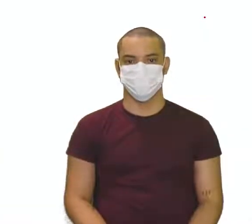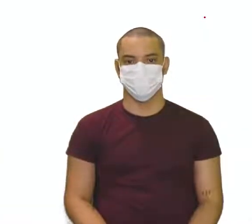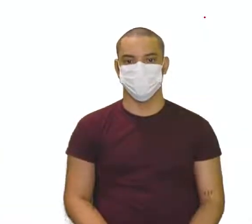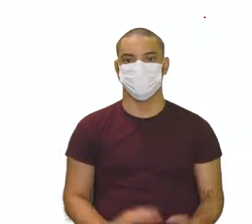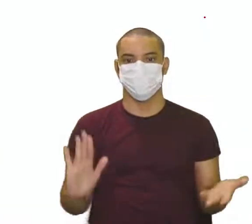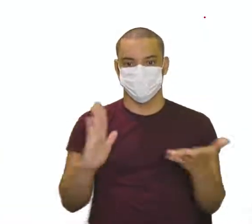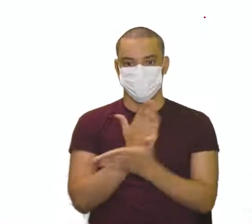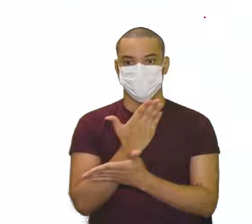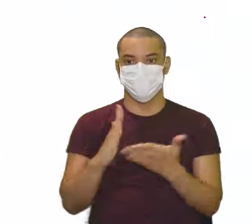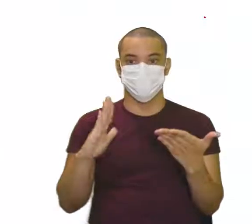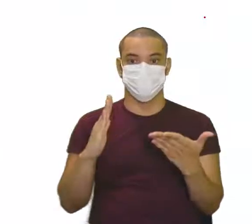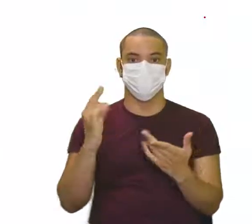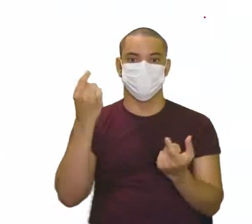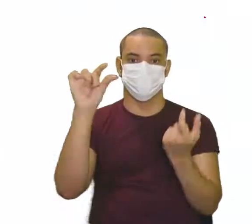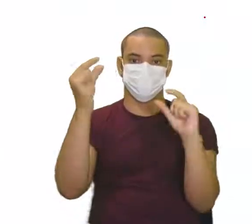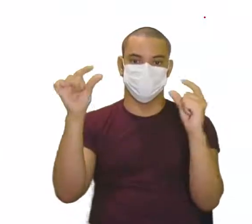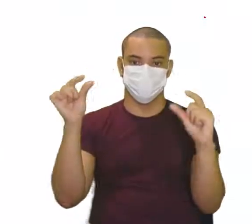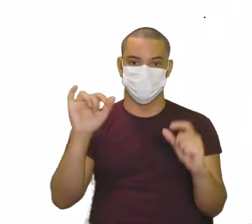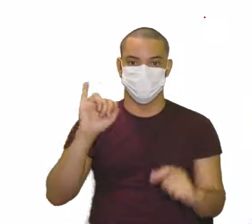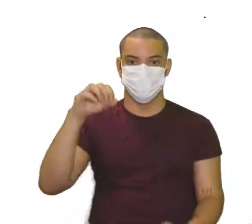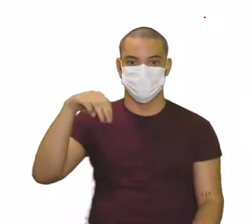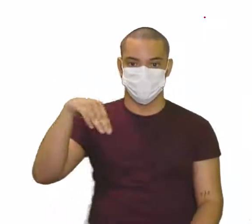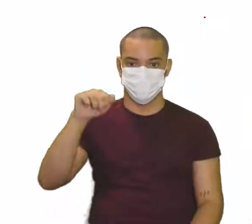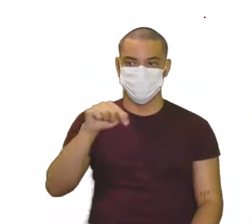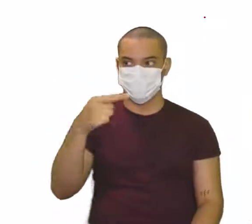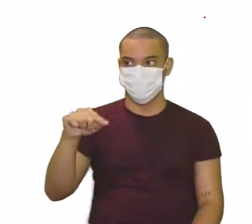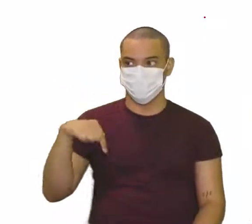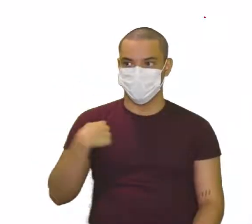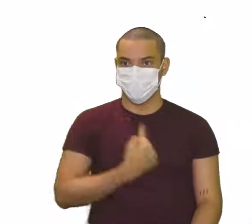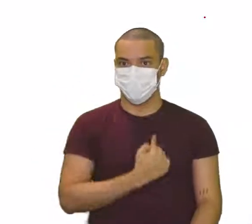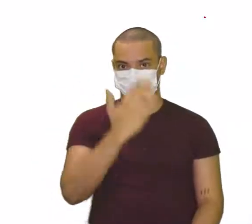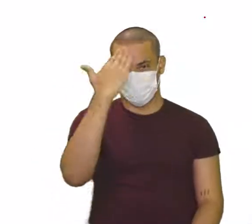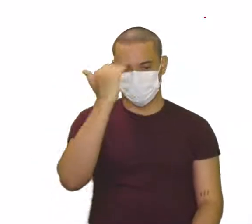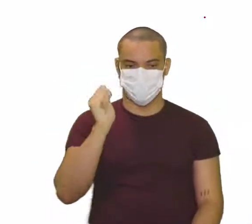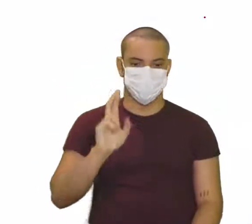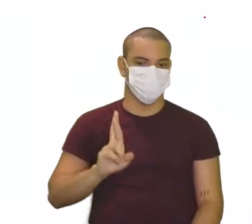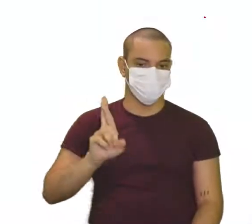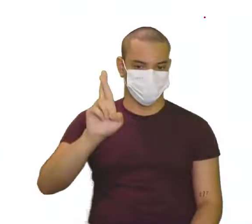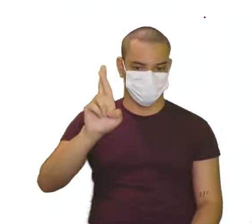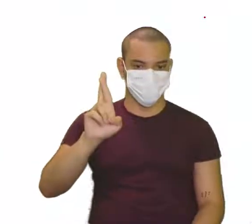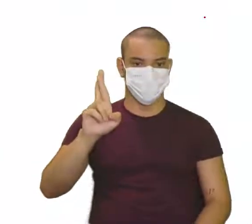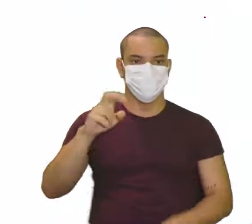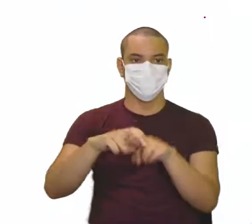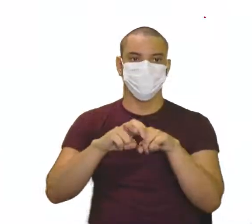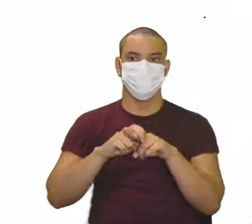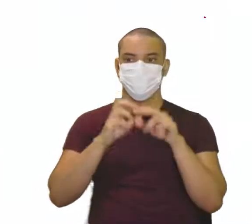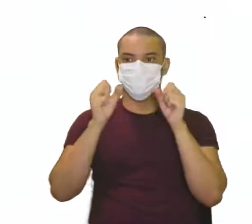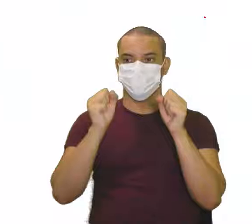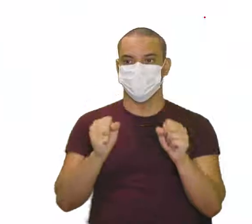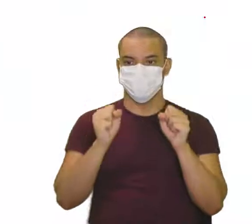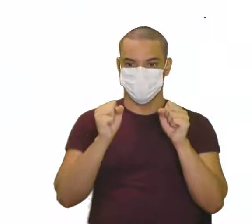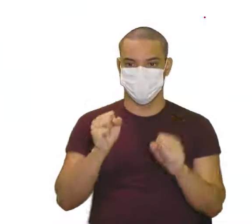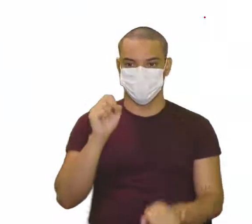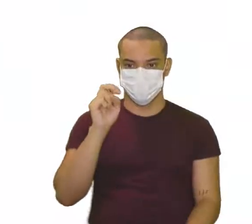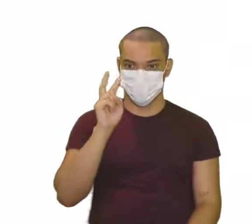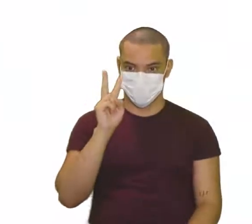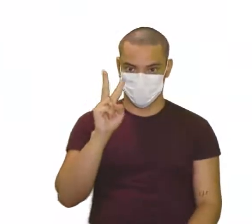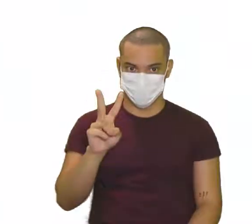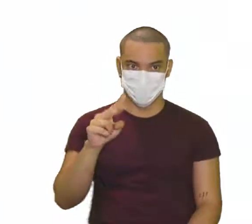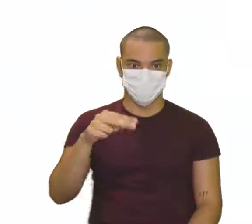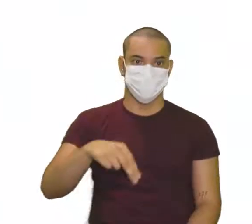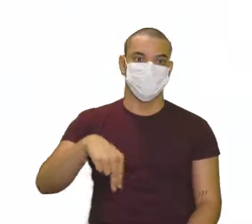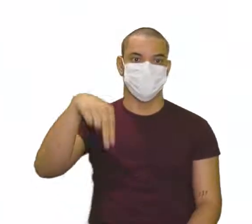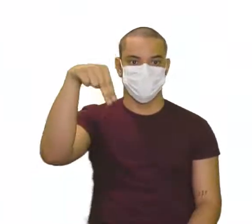alguns iminhas, né? Algumas bússolozinhas aqui para a gente poder representar. Então aqui nós podemos ver que